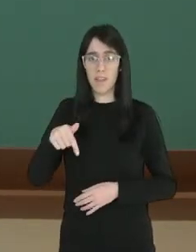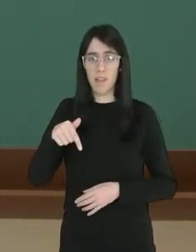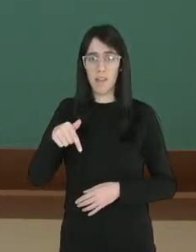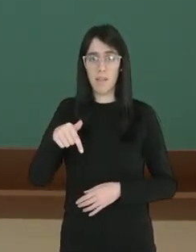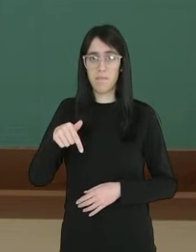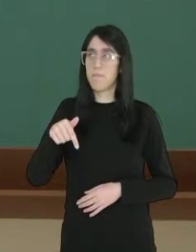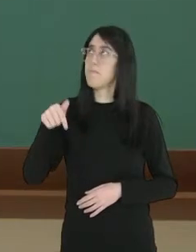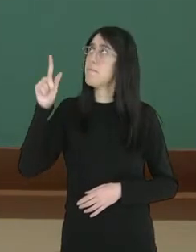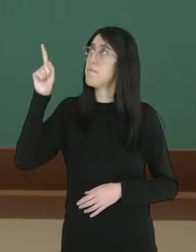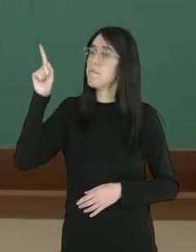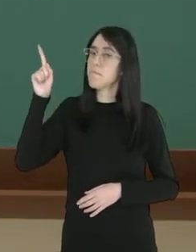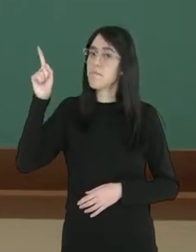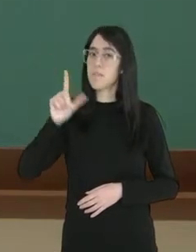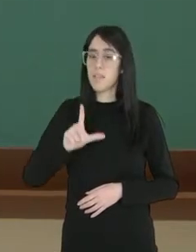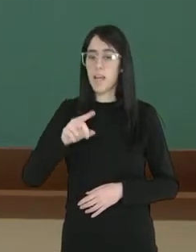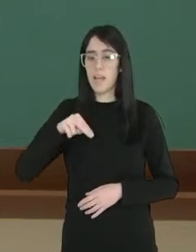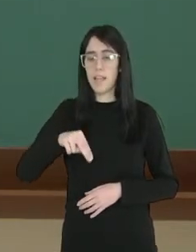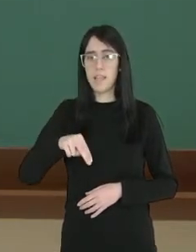7,